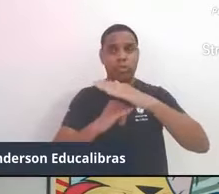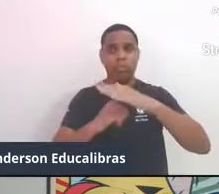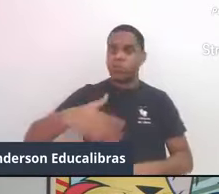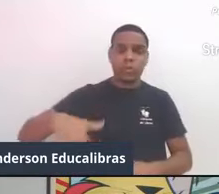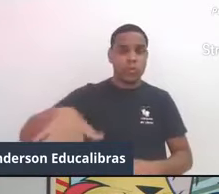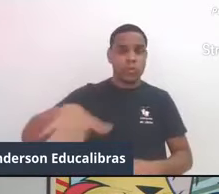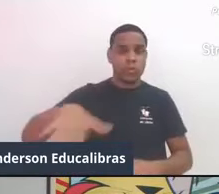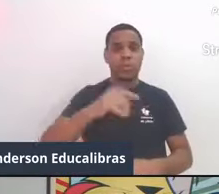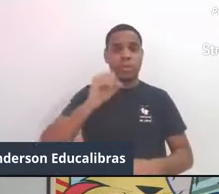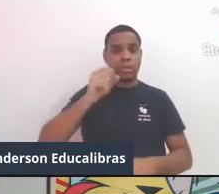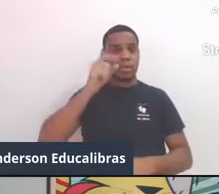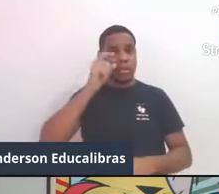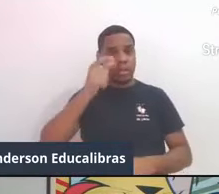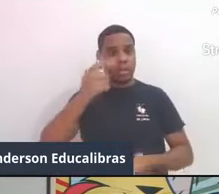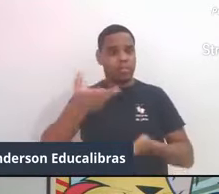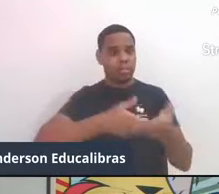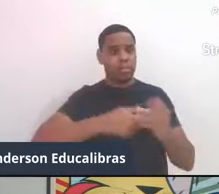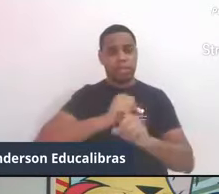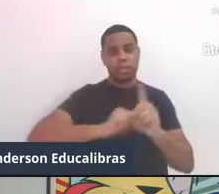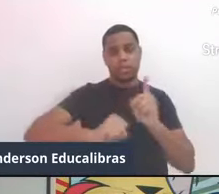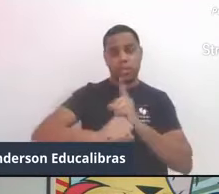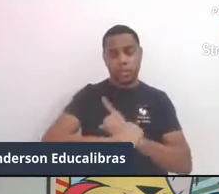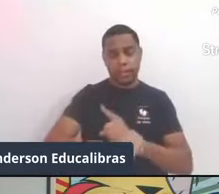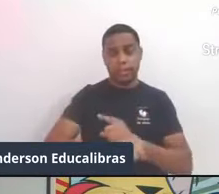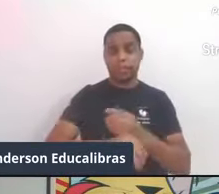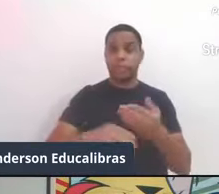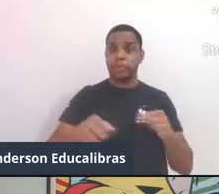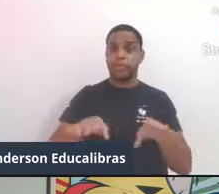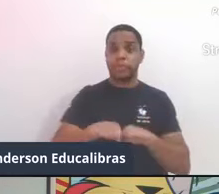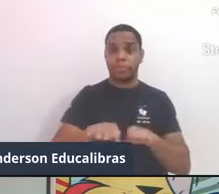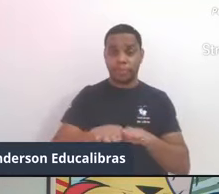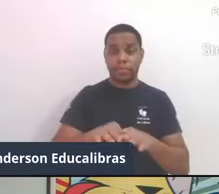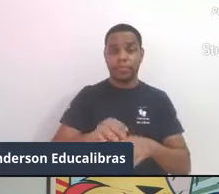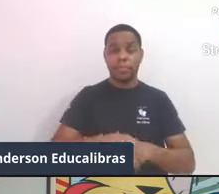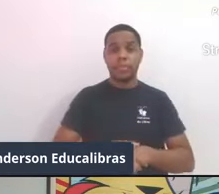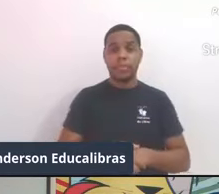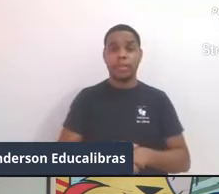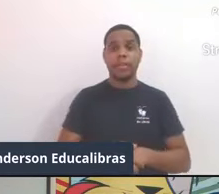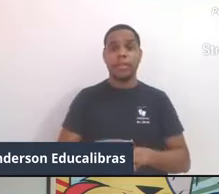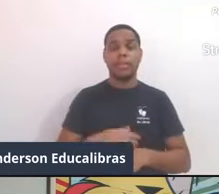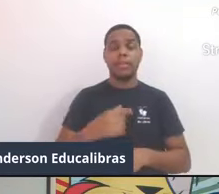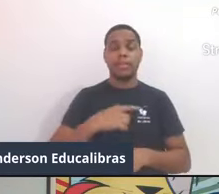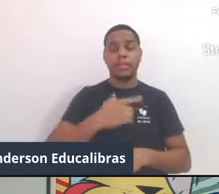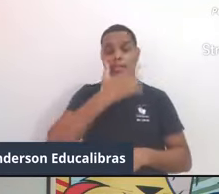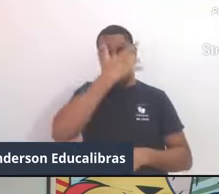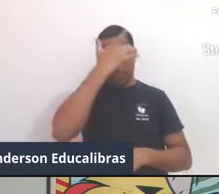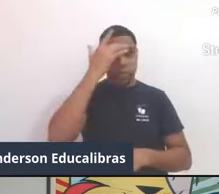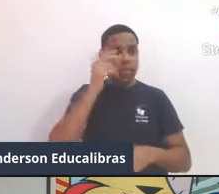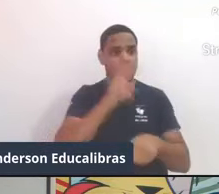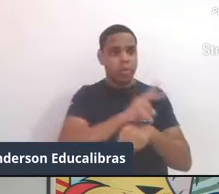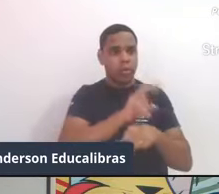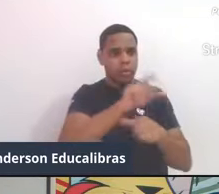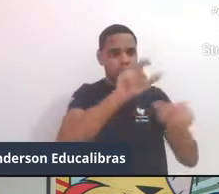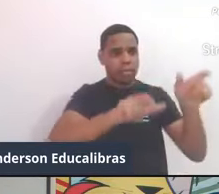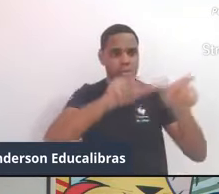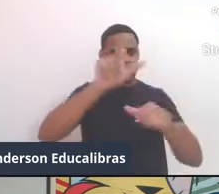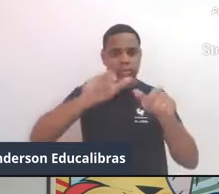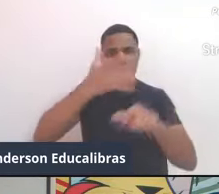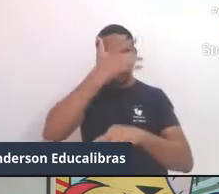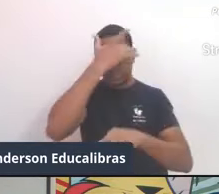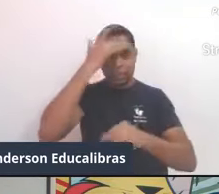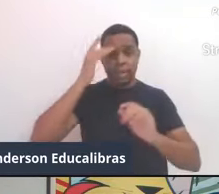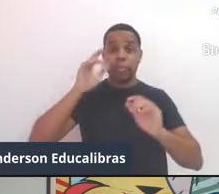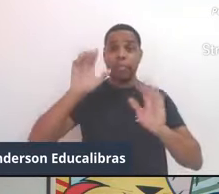para o interesse público, vale para aqueles que tenham uma atenção especial para os outros, de modo geral. Nós vamos redobrar